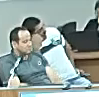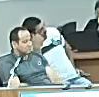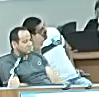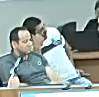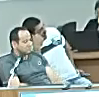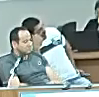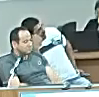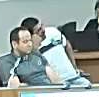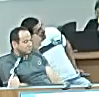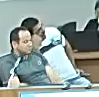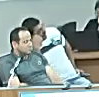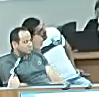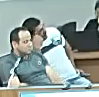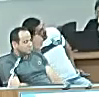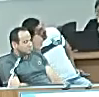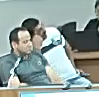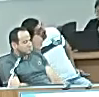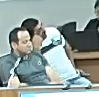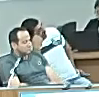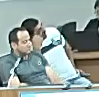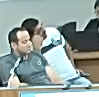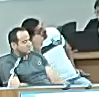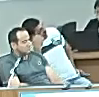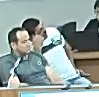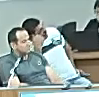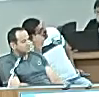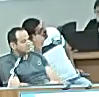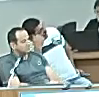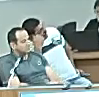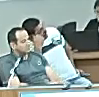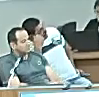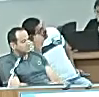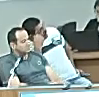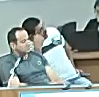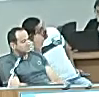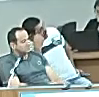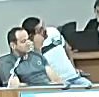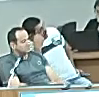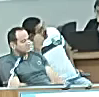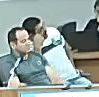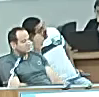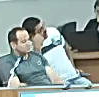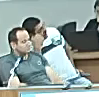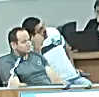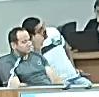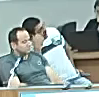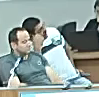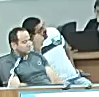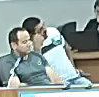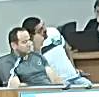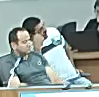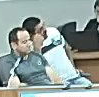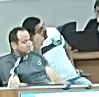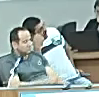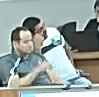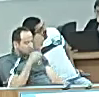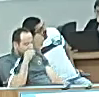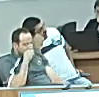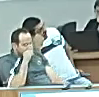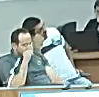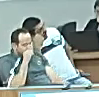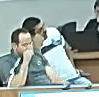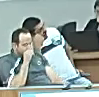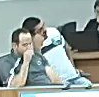e hoje chega até a glória ses faz um mapeamento lá não é diferente não quero cargo não tem o carro não quero